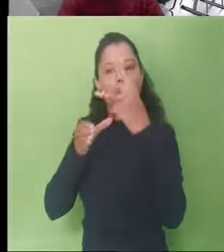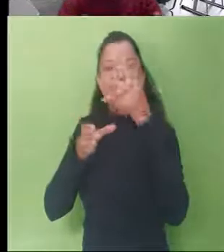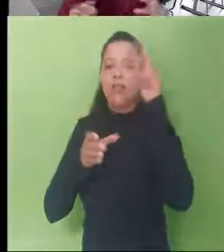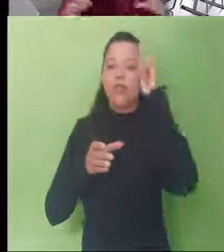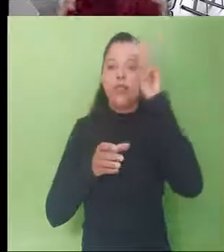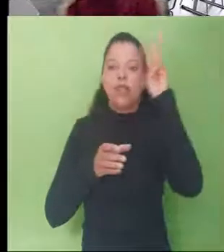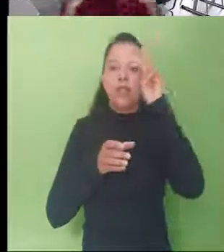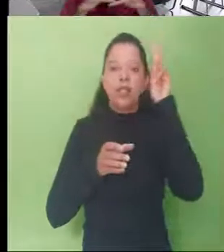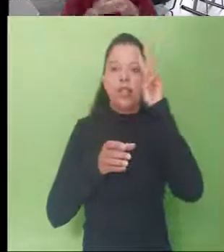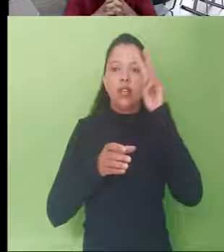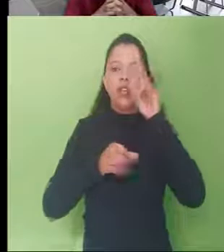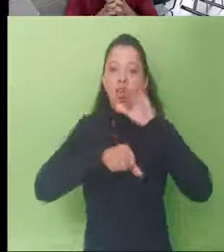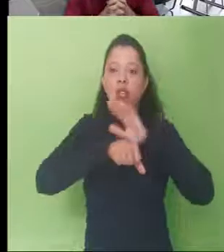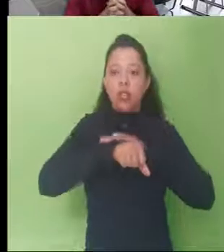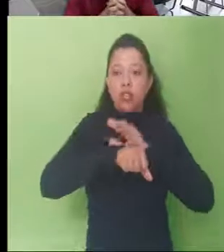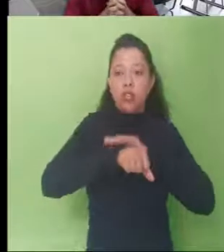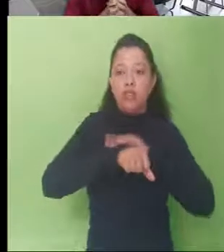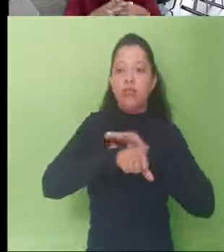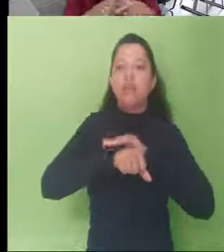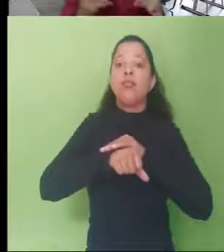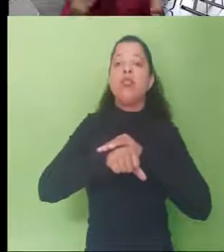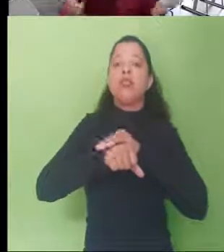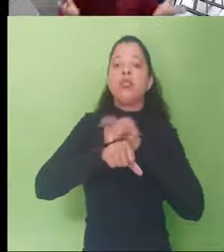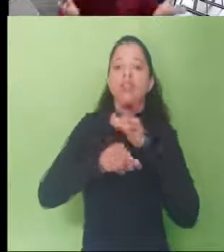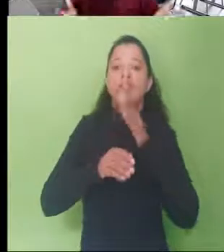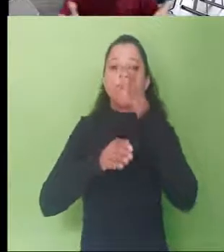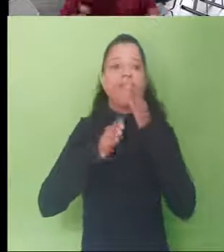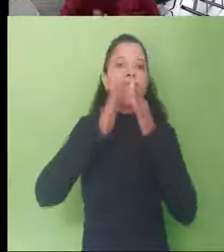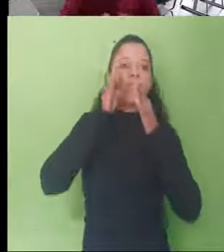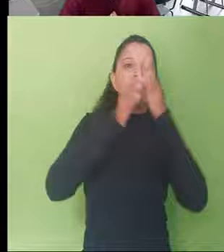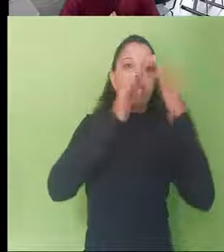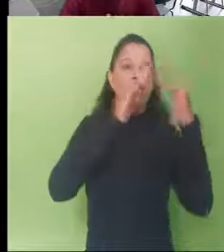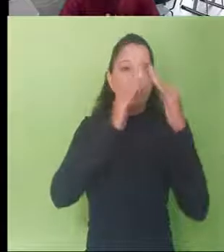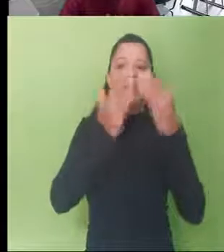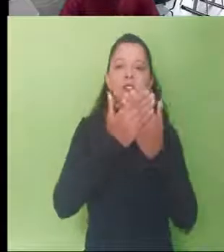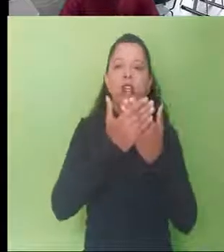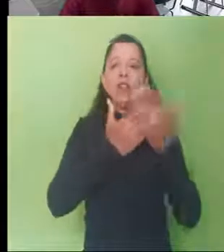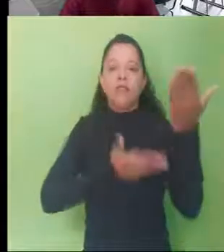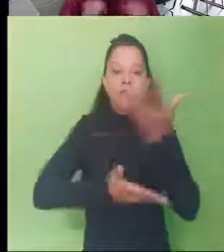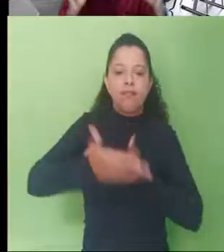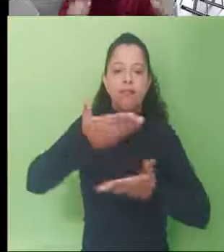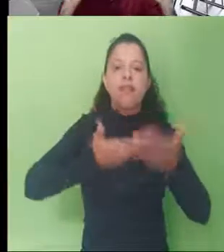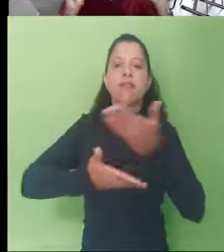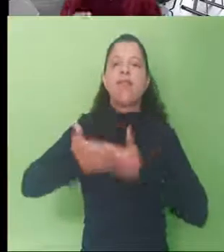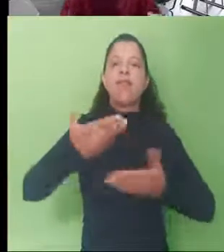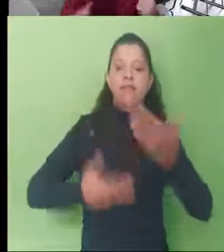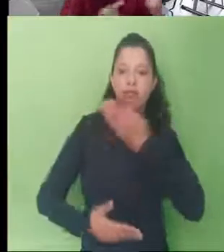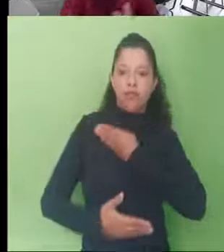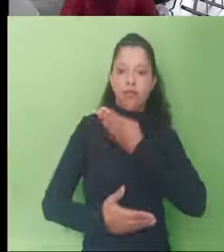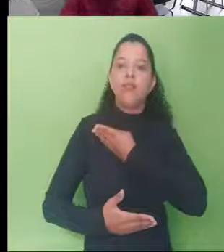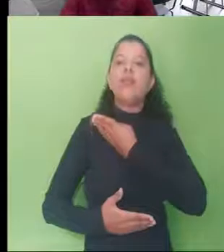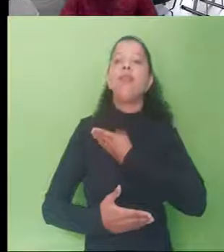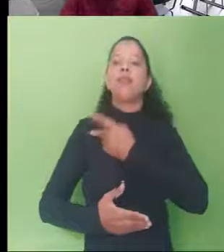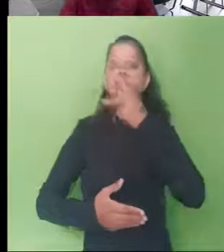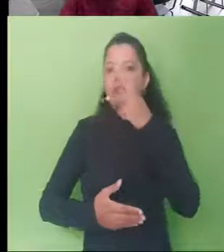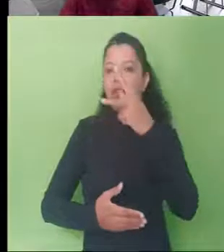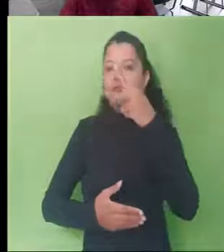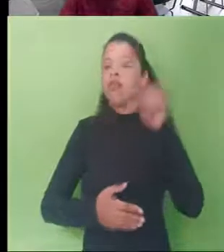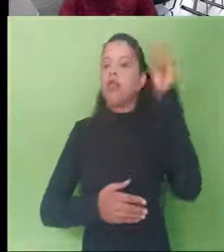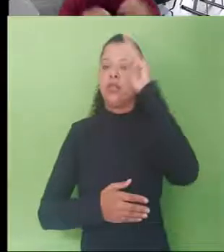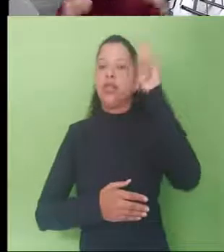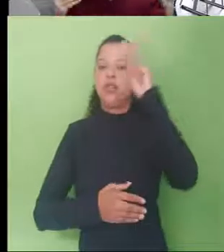para a escola, você compartilha essa história com seus coleguinhas. Você compartilha a sua história com os